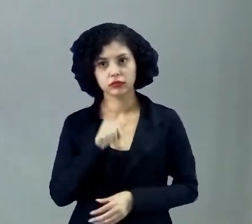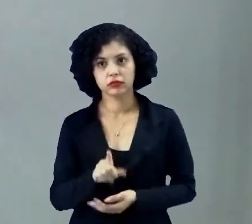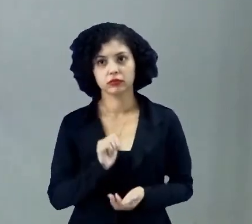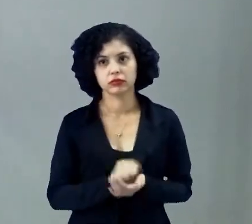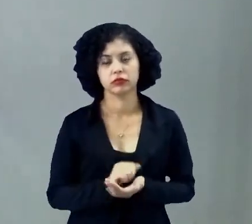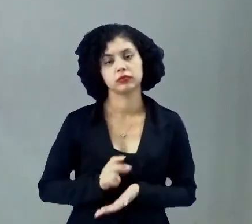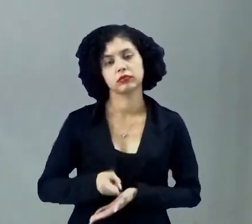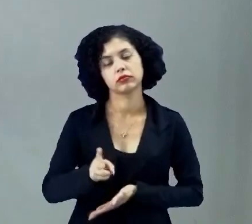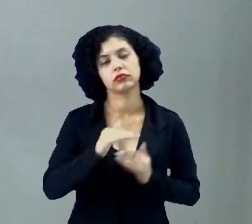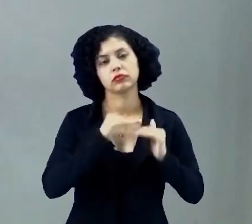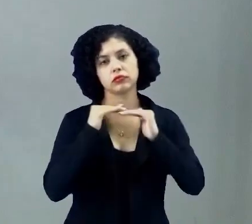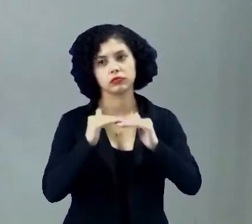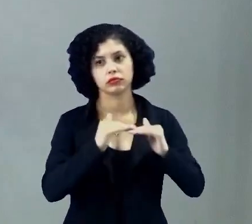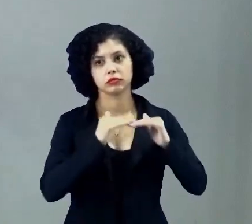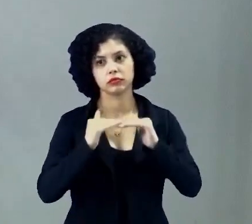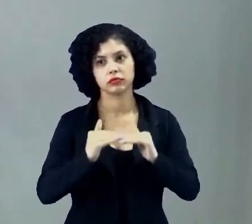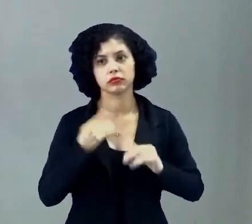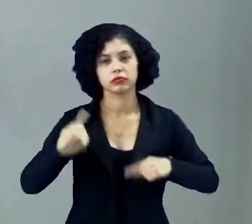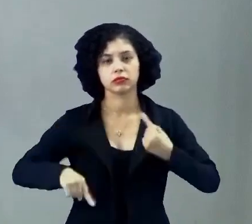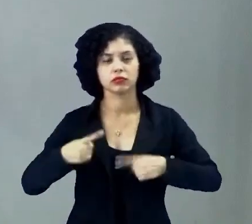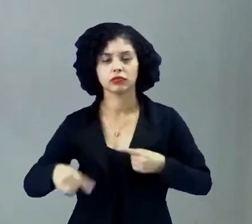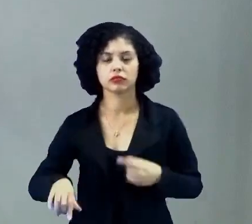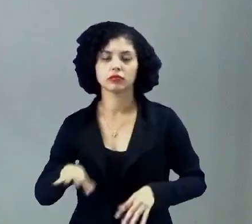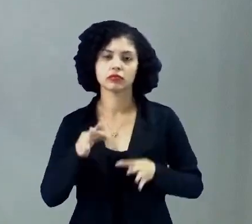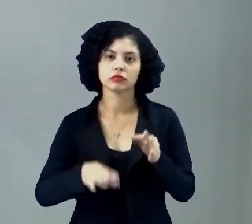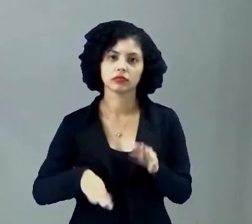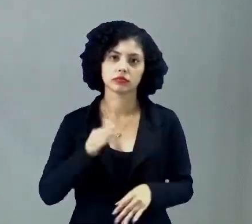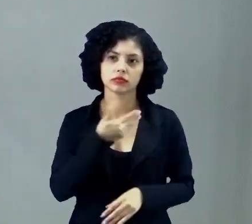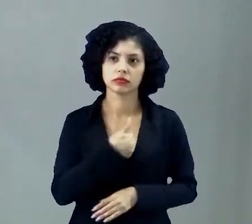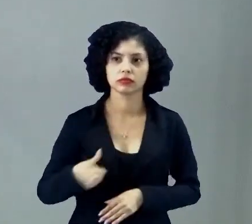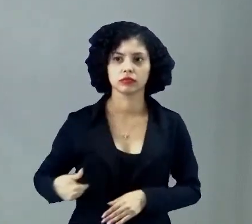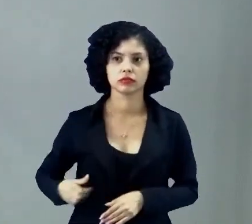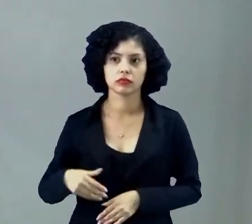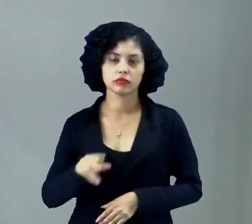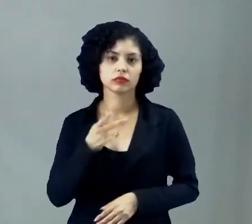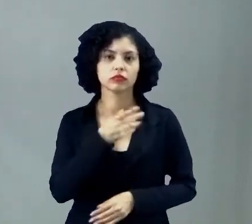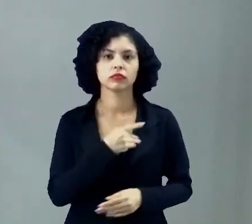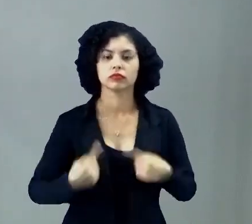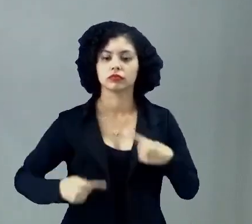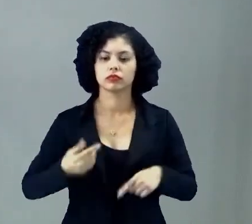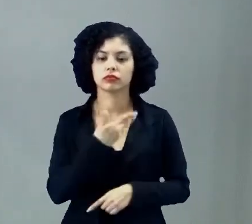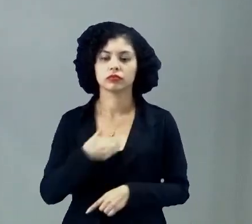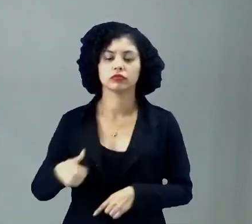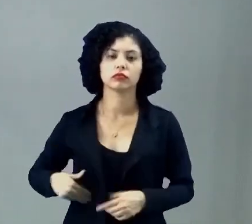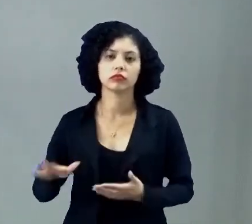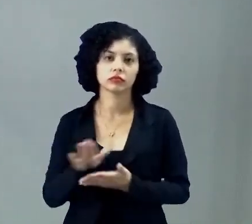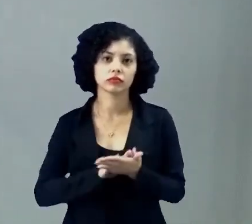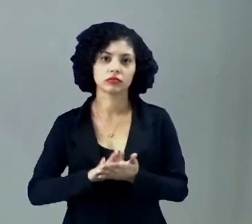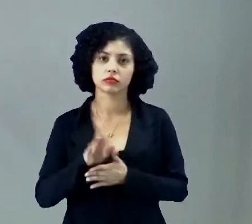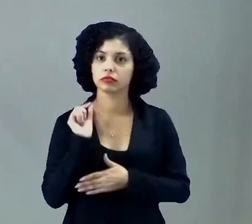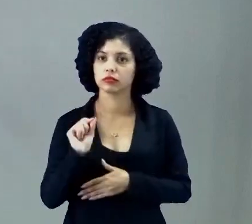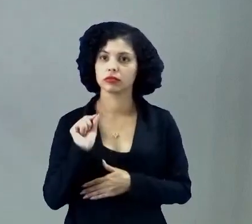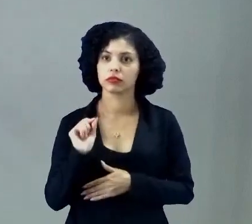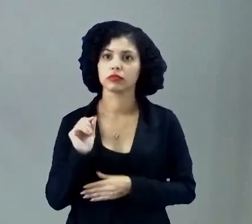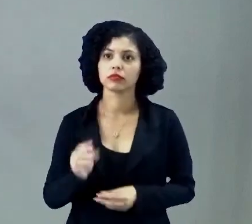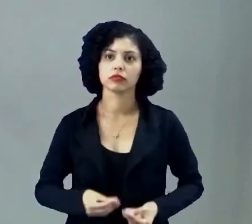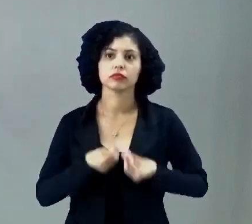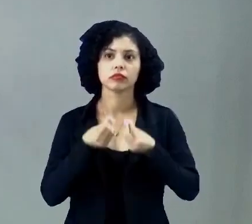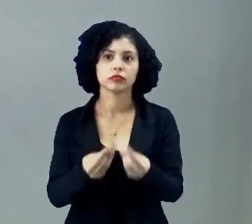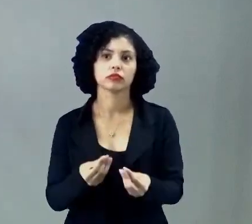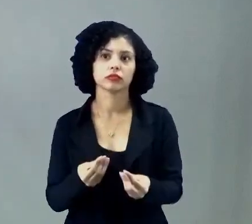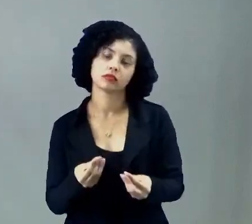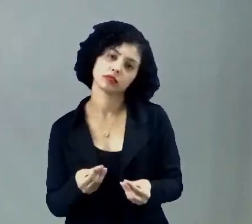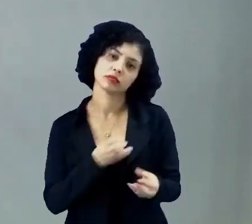consegue manter a execução das políticas públicas? Porque as políticas públicas nada mais são do que a oferta